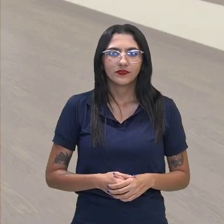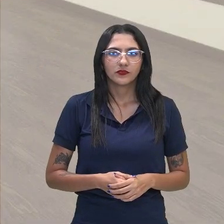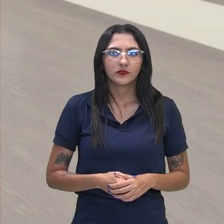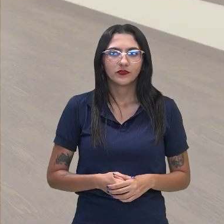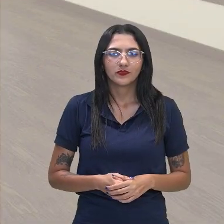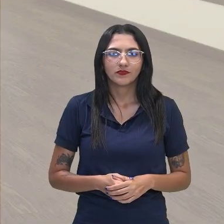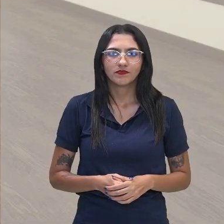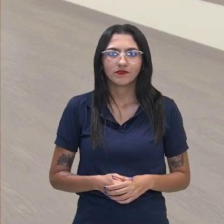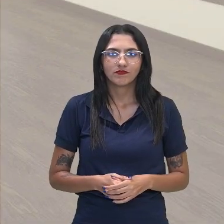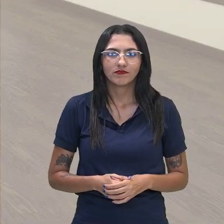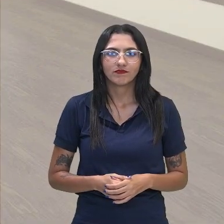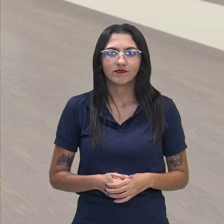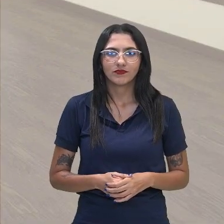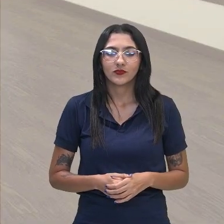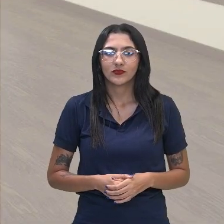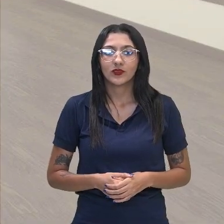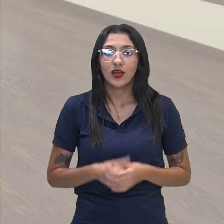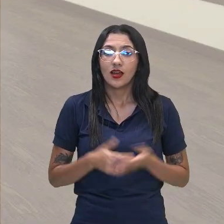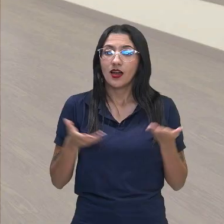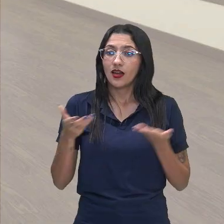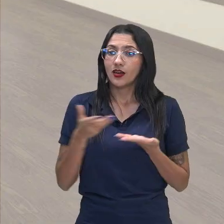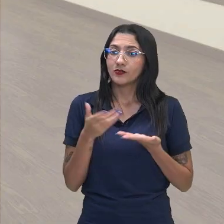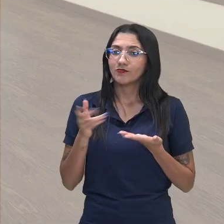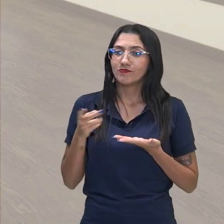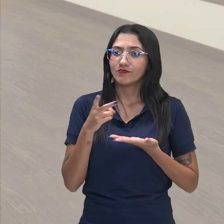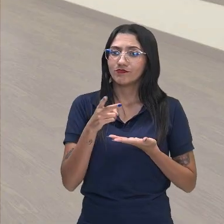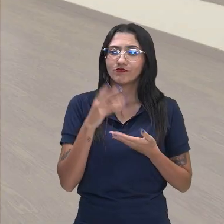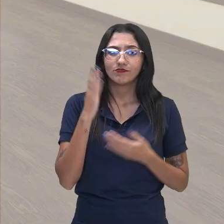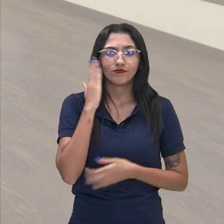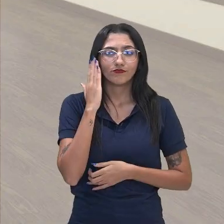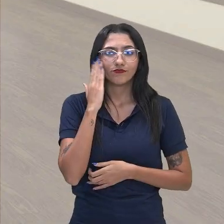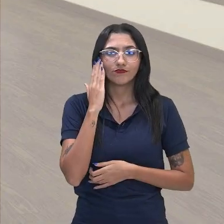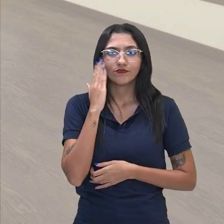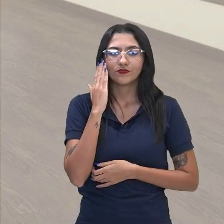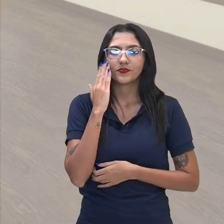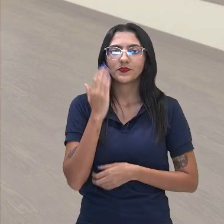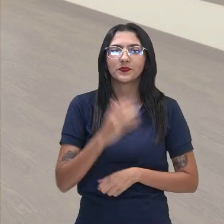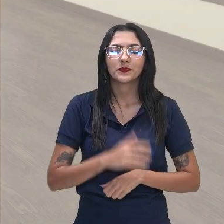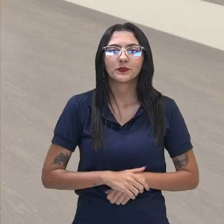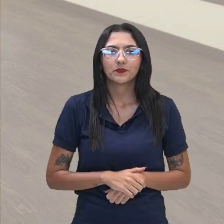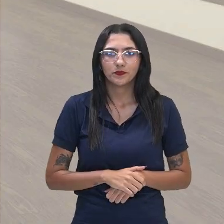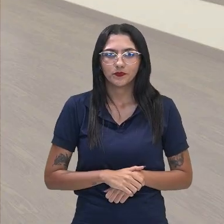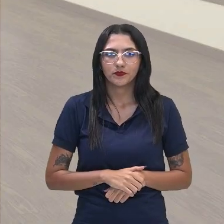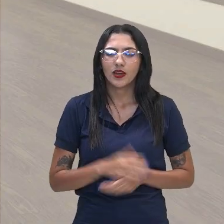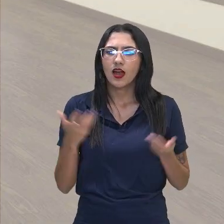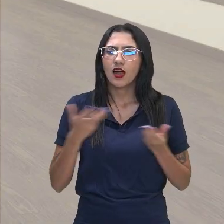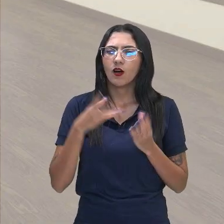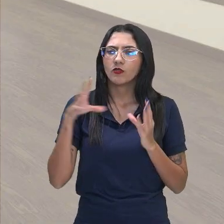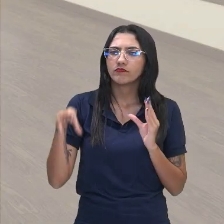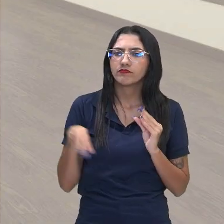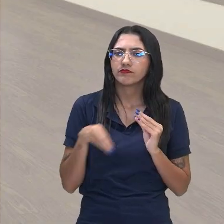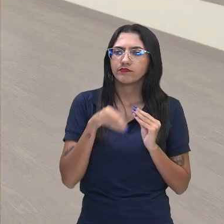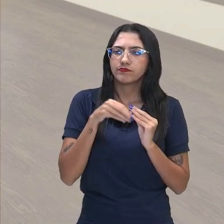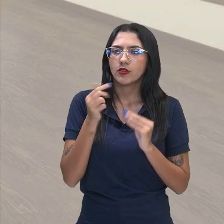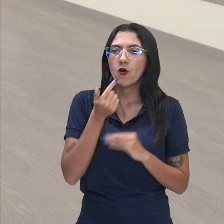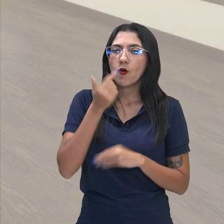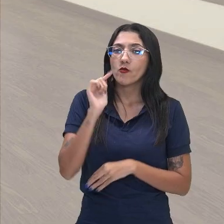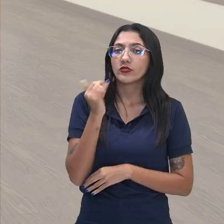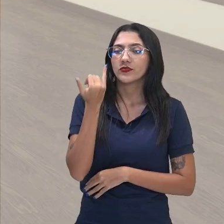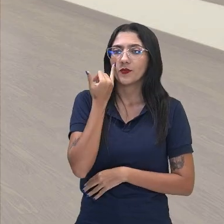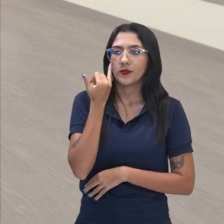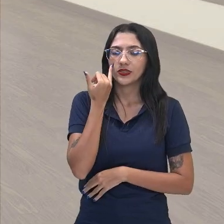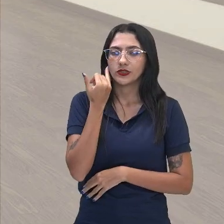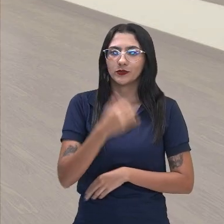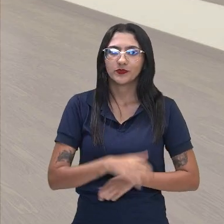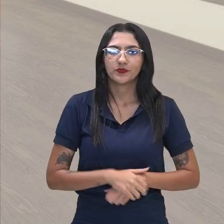Muito bem, agora vamos continuar entendendo essas articulações, complementando isso. Percebe?